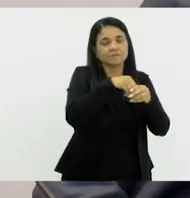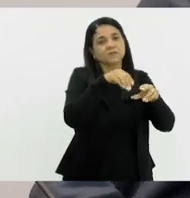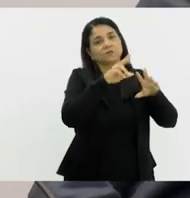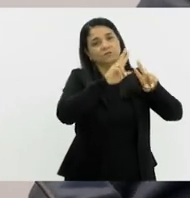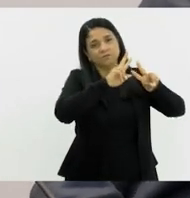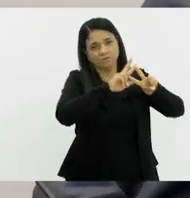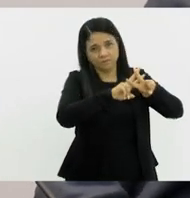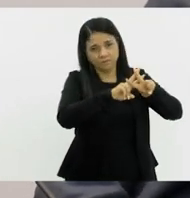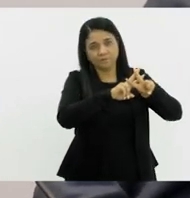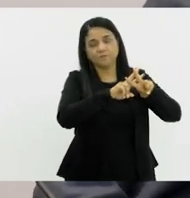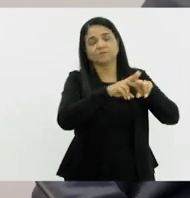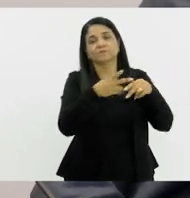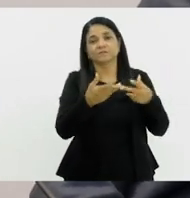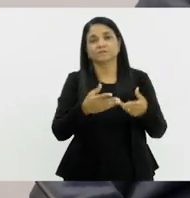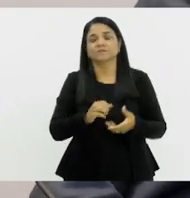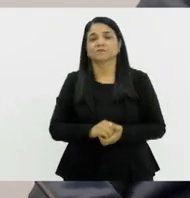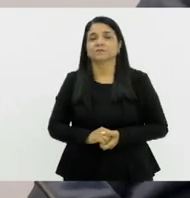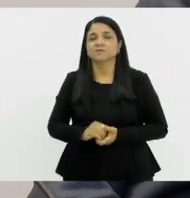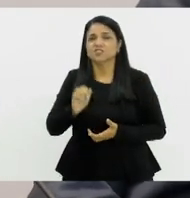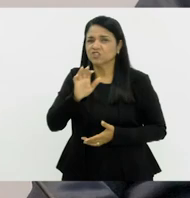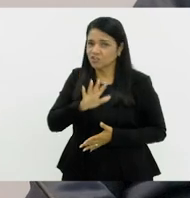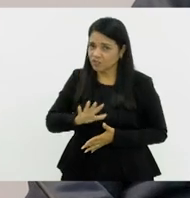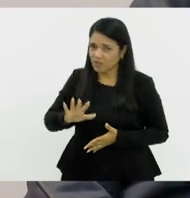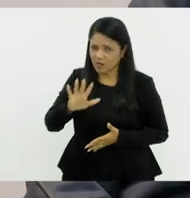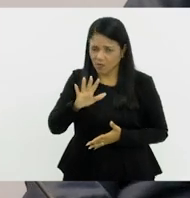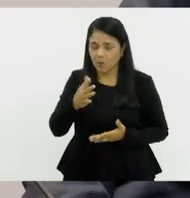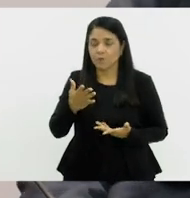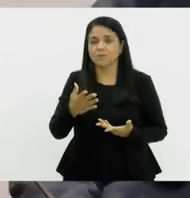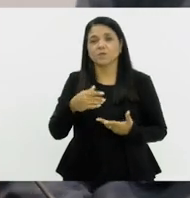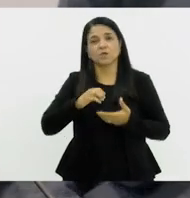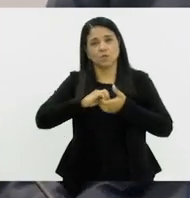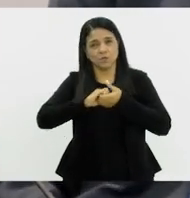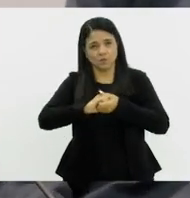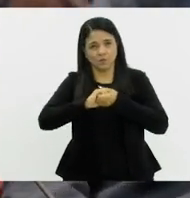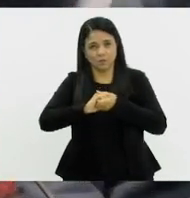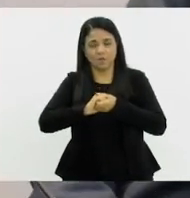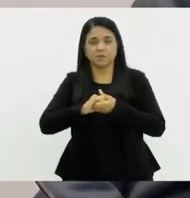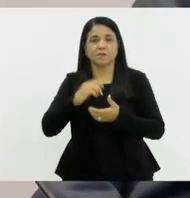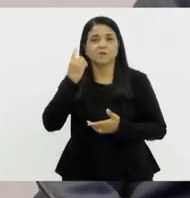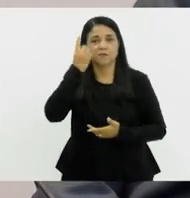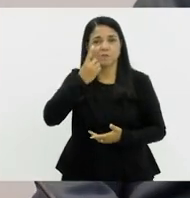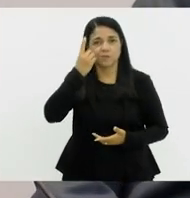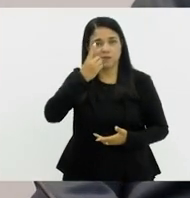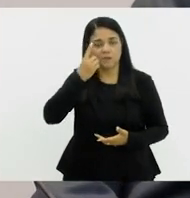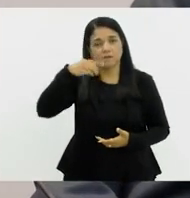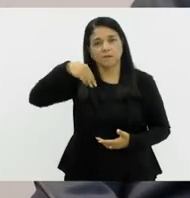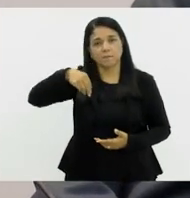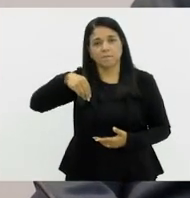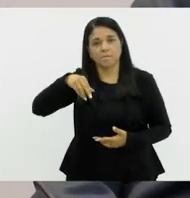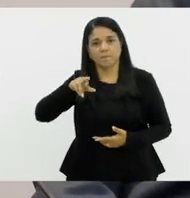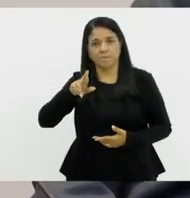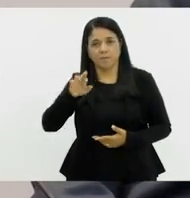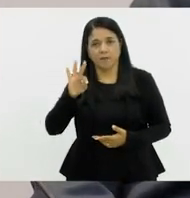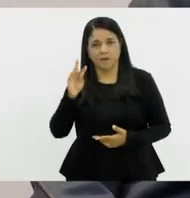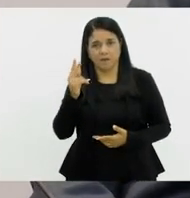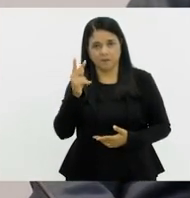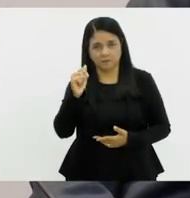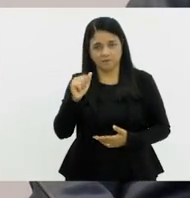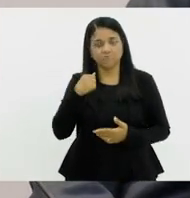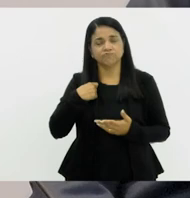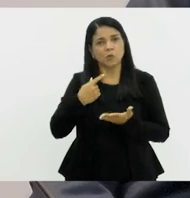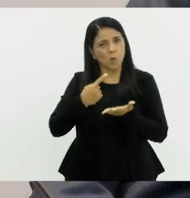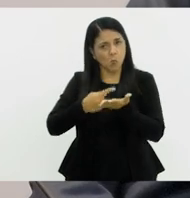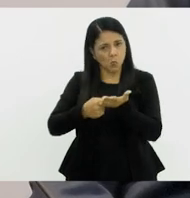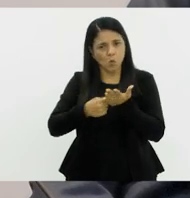de liberdade em geral. Então, eu cumprimento a deputada Marta Rocha, porque, desde o início, se